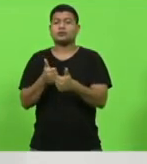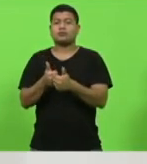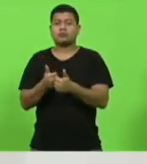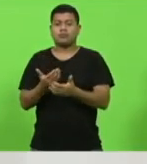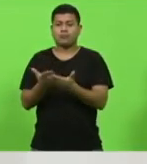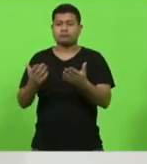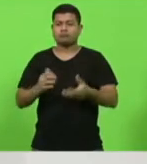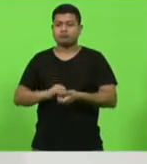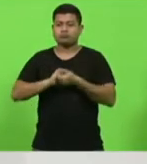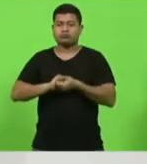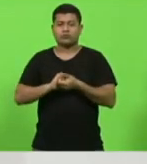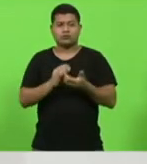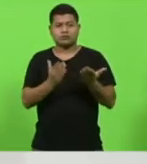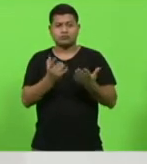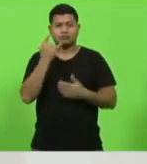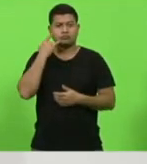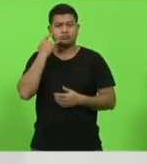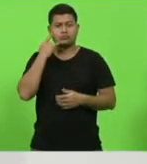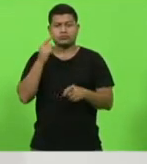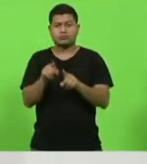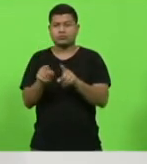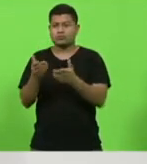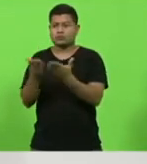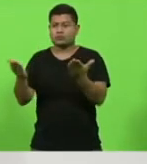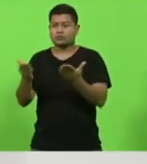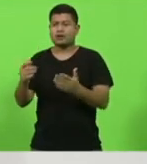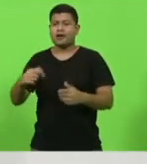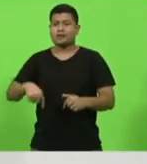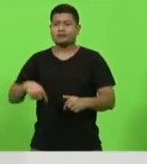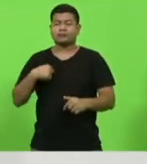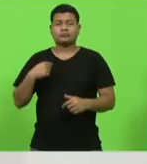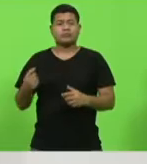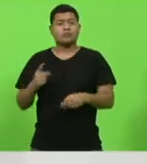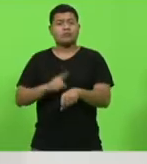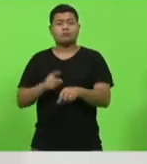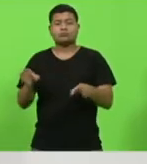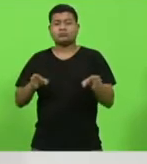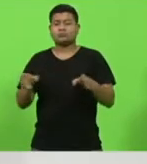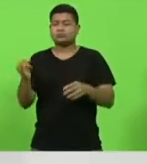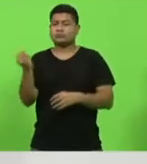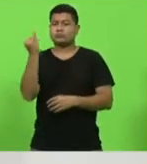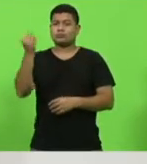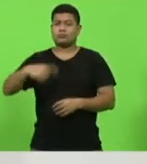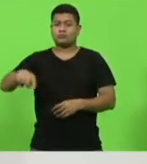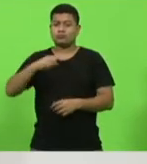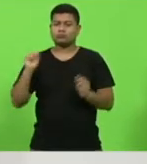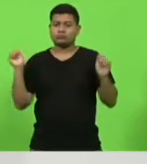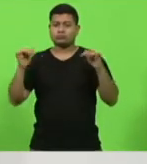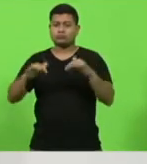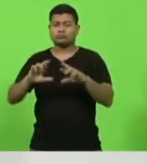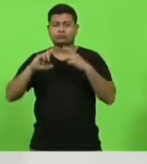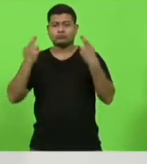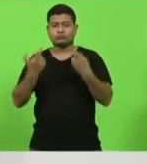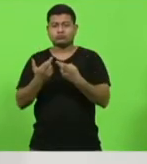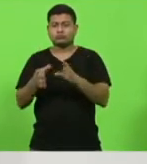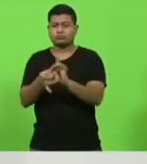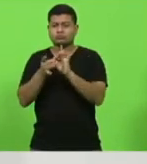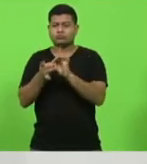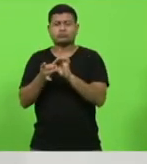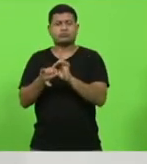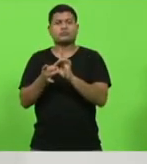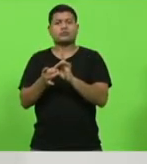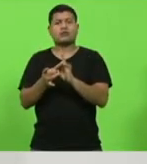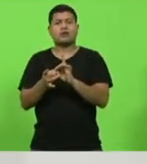e digo que é um momento importante em que a institucionalidade de Santa Catarina se une em favor de um gesto